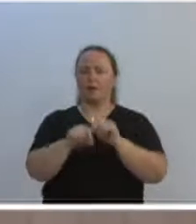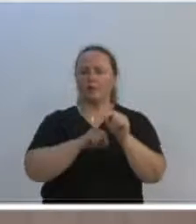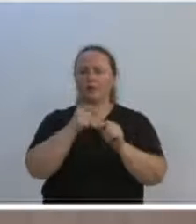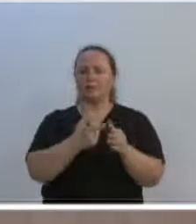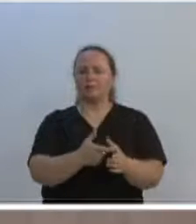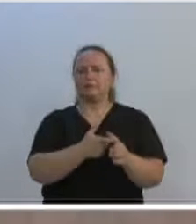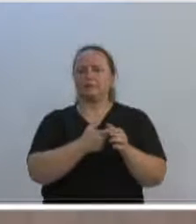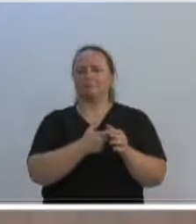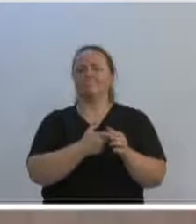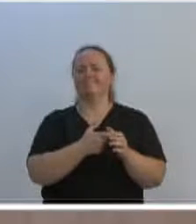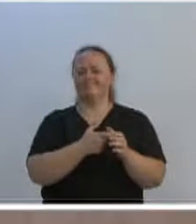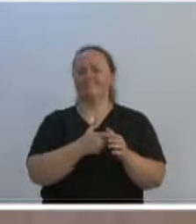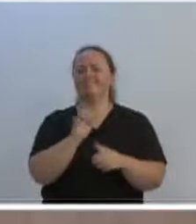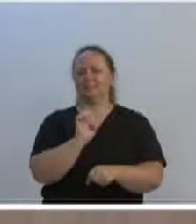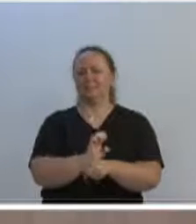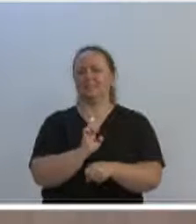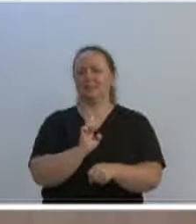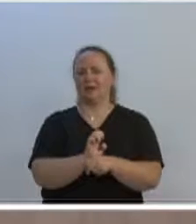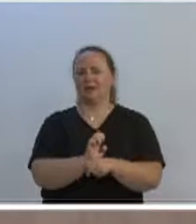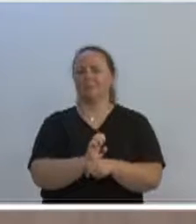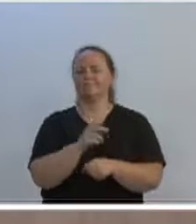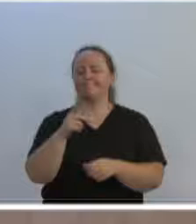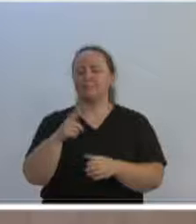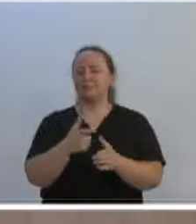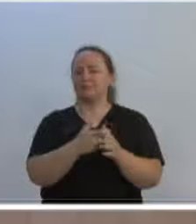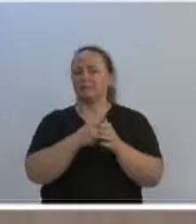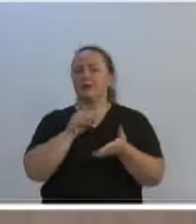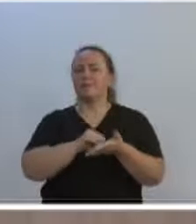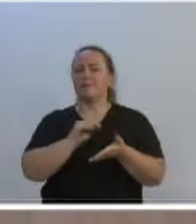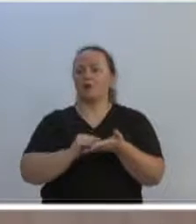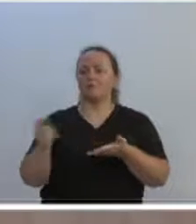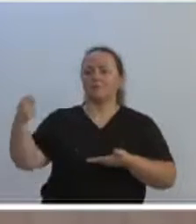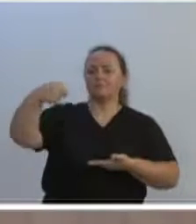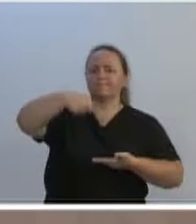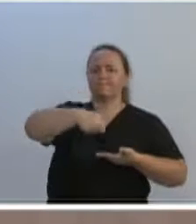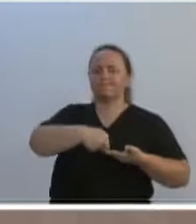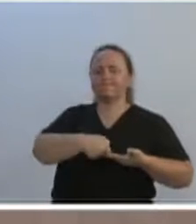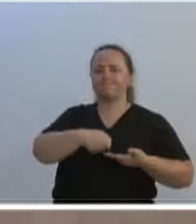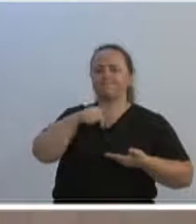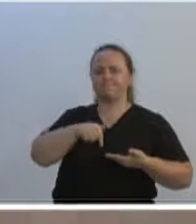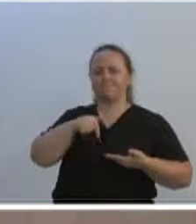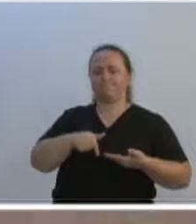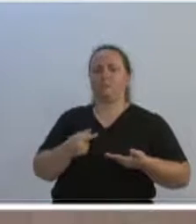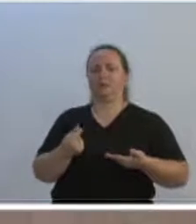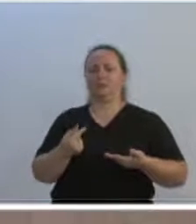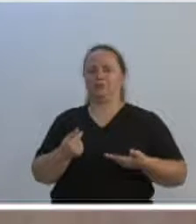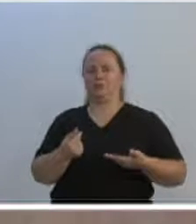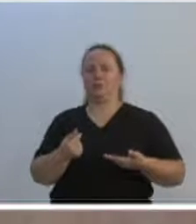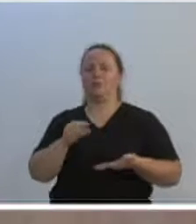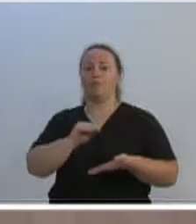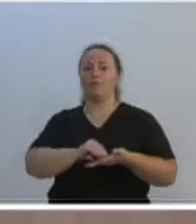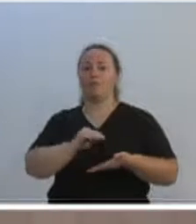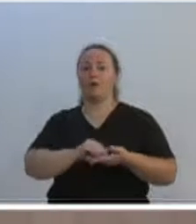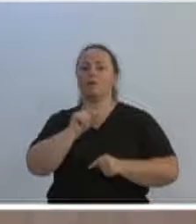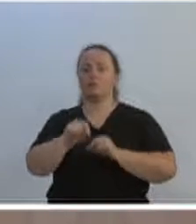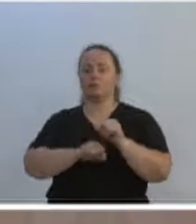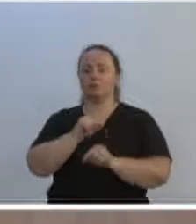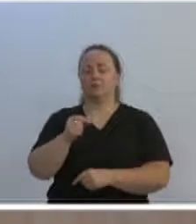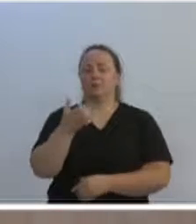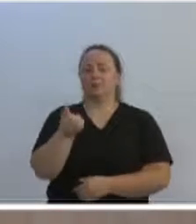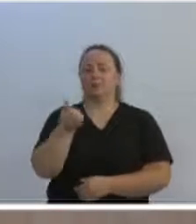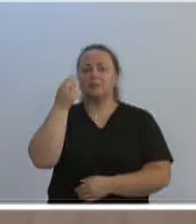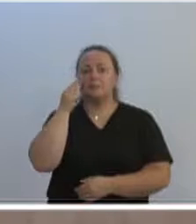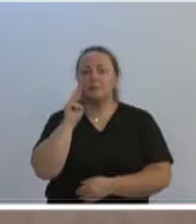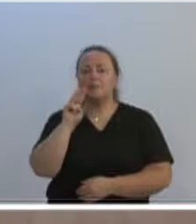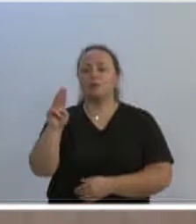do Estado para com o município de Blumenau. Já chega em torno de 6 milhões ao município e 9